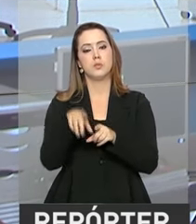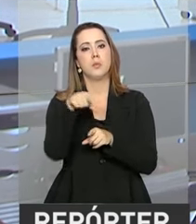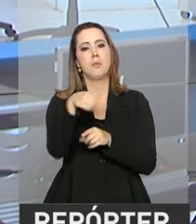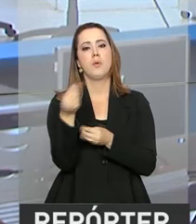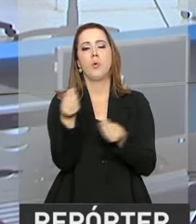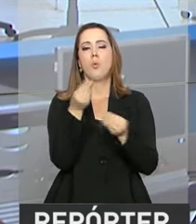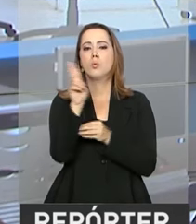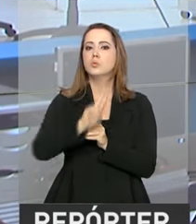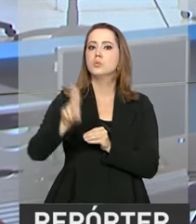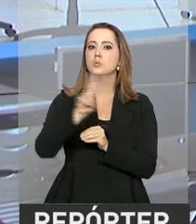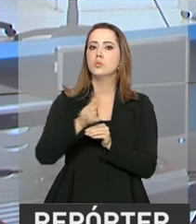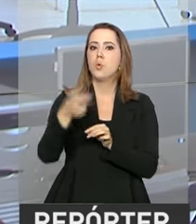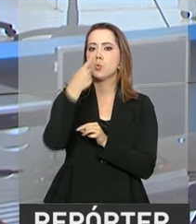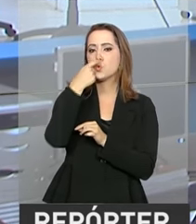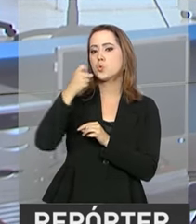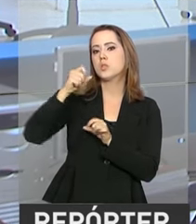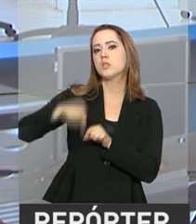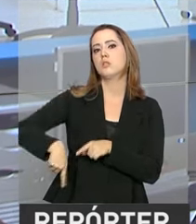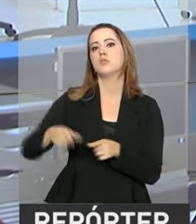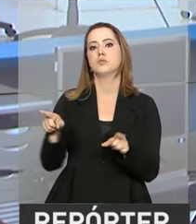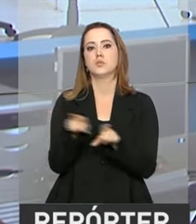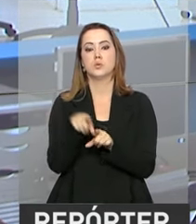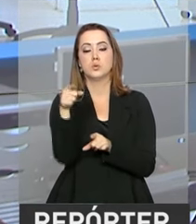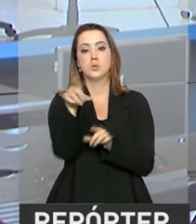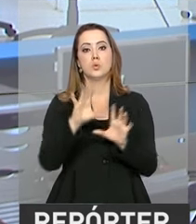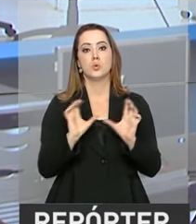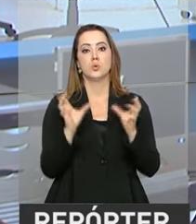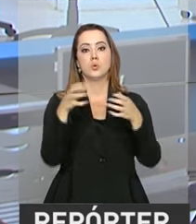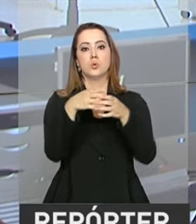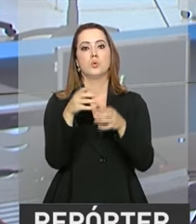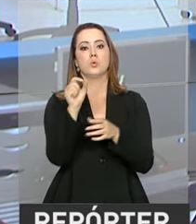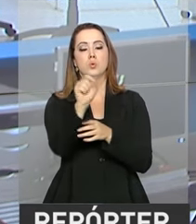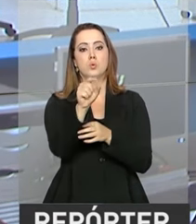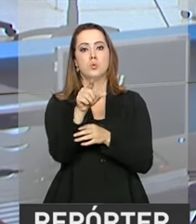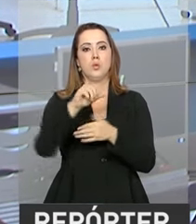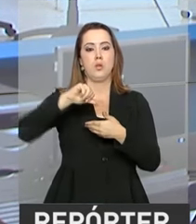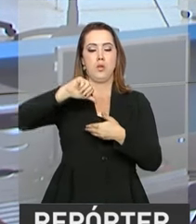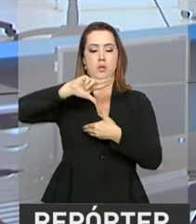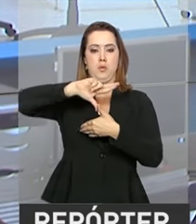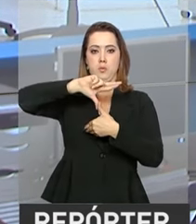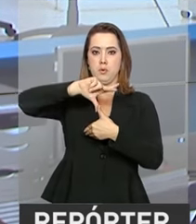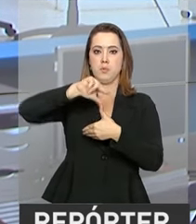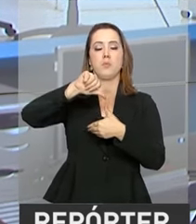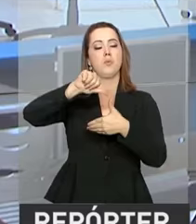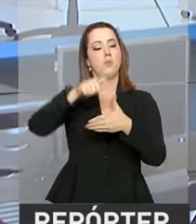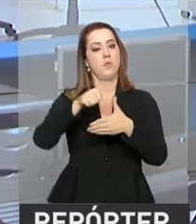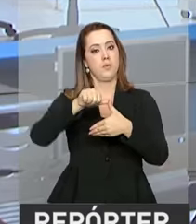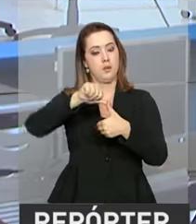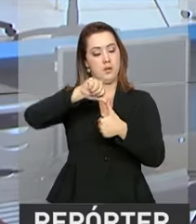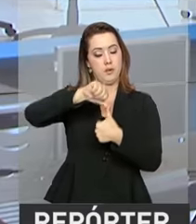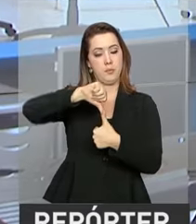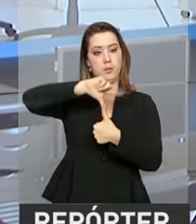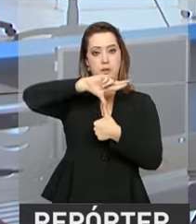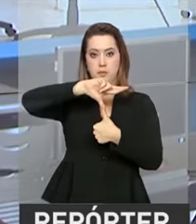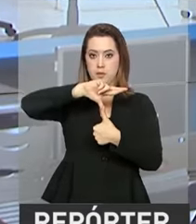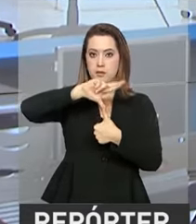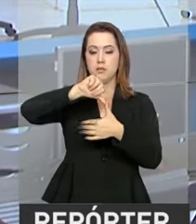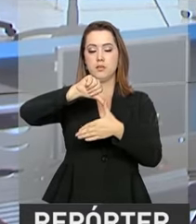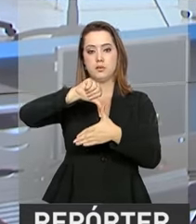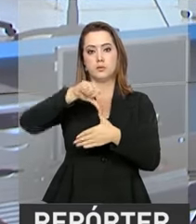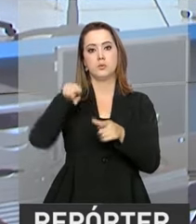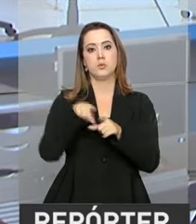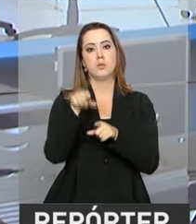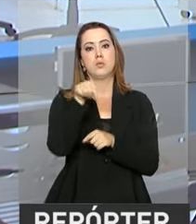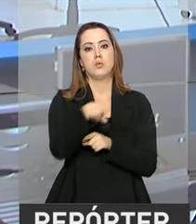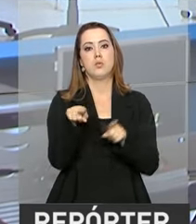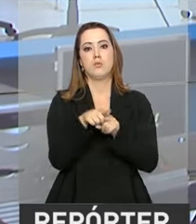de resíduos. O Fórum Empresarial do Pacto Mundial na América Latina e Caribe se reuniu em Lima, no Peru, e reconheceu o Água Brasil